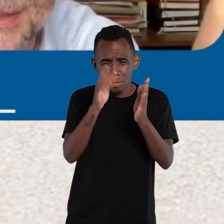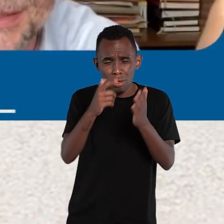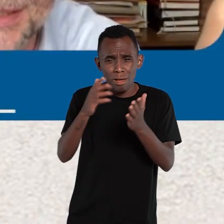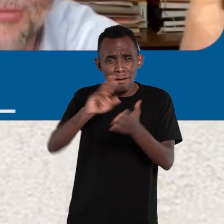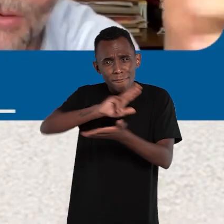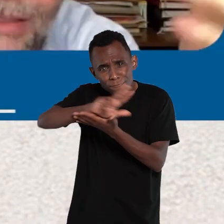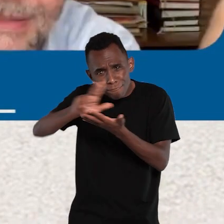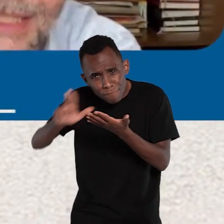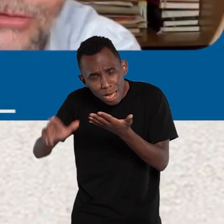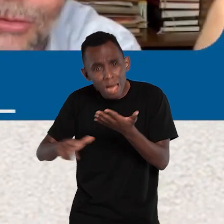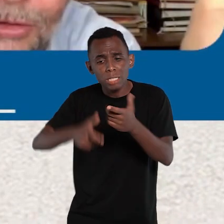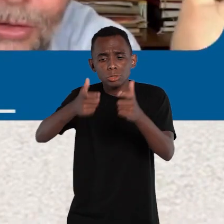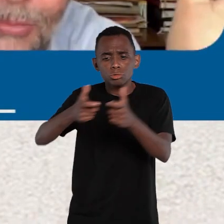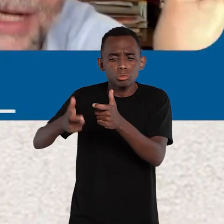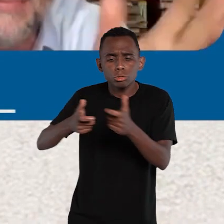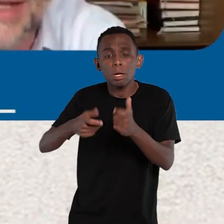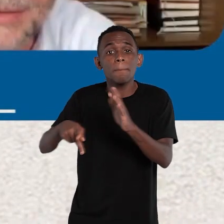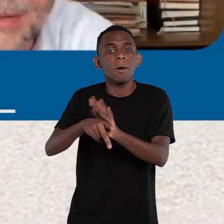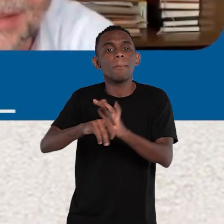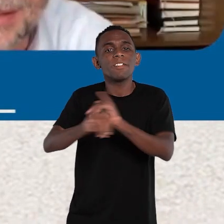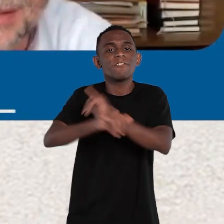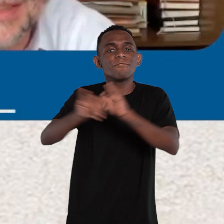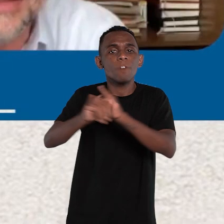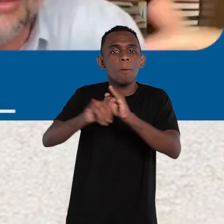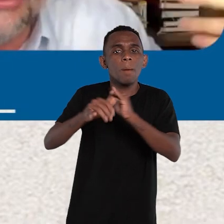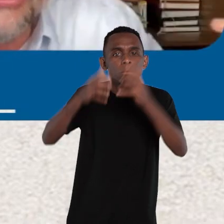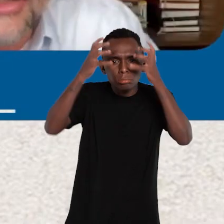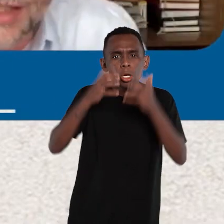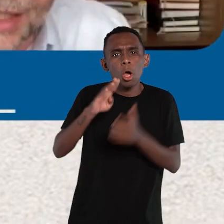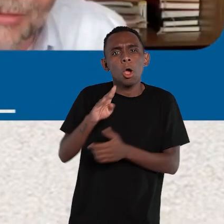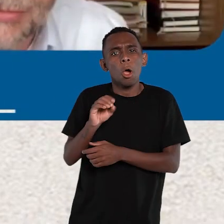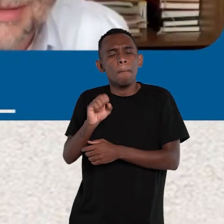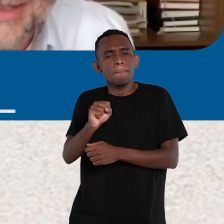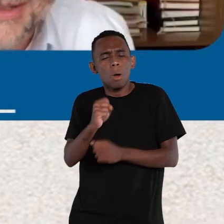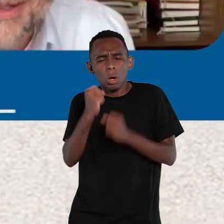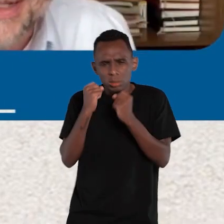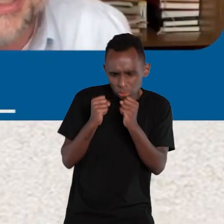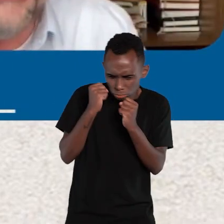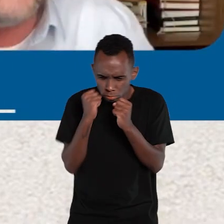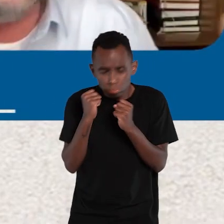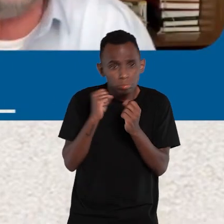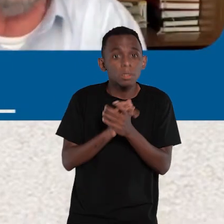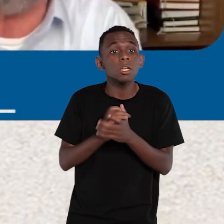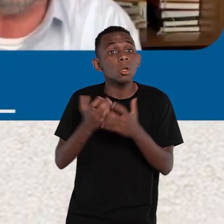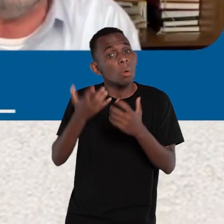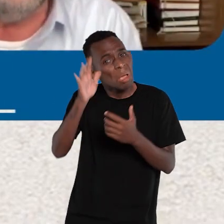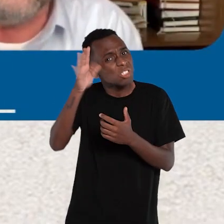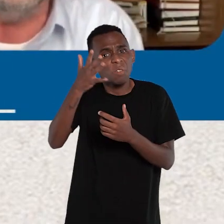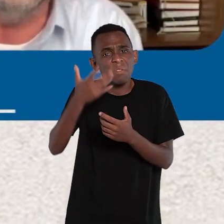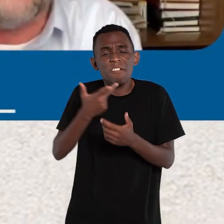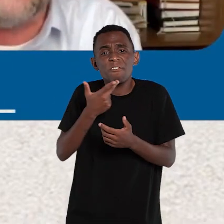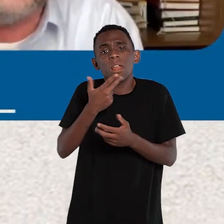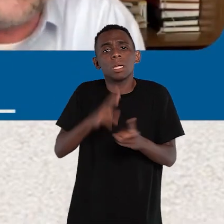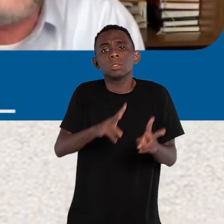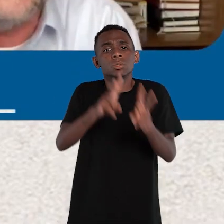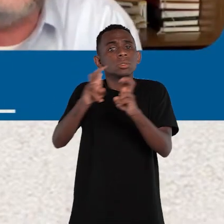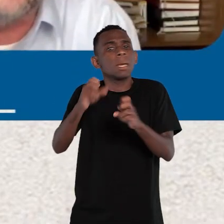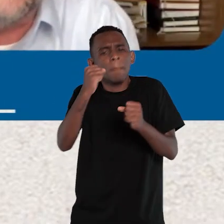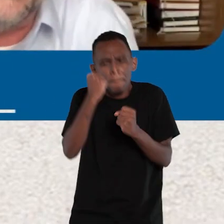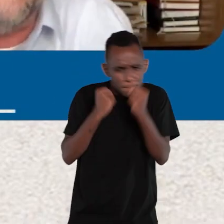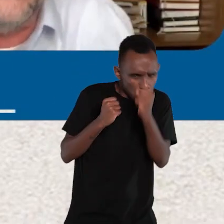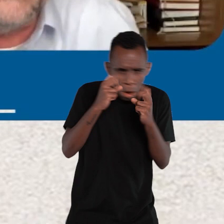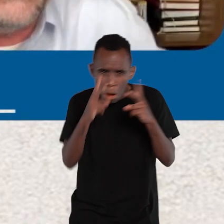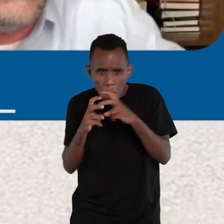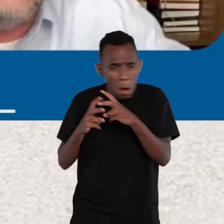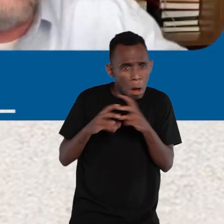muito interessante. Então o boxe tem toda uma gramática, tem todo um jargão, e eu resolvi falar um pouco do boxe brasileiro,